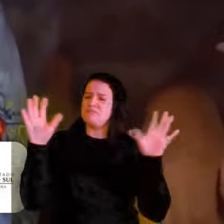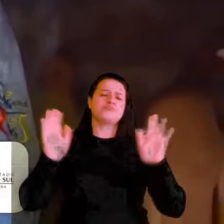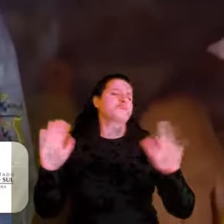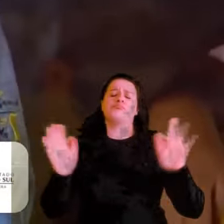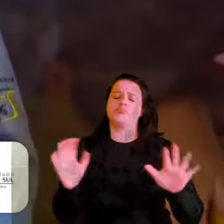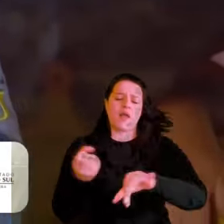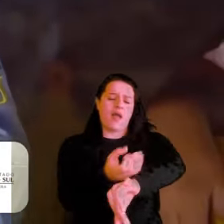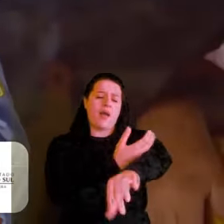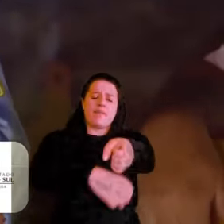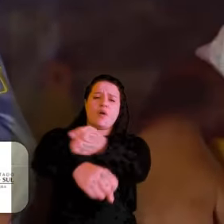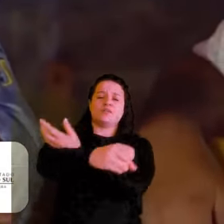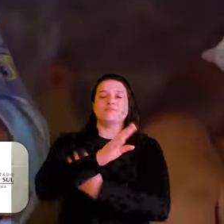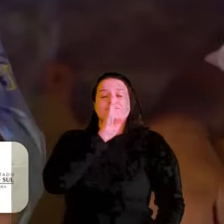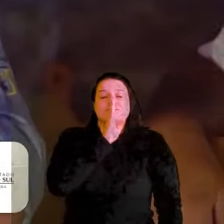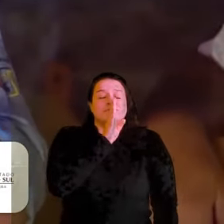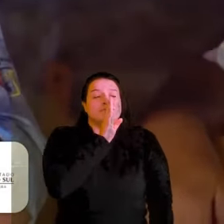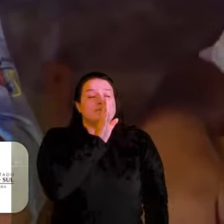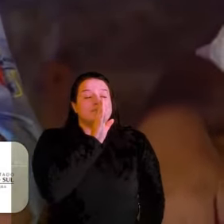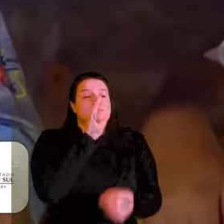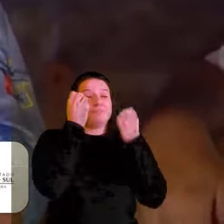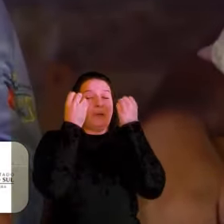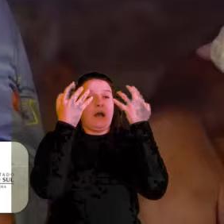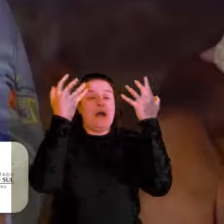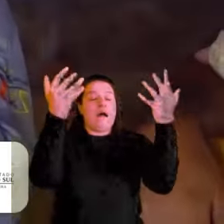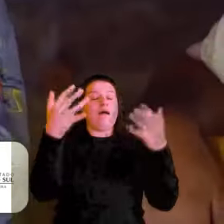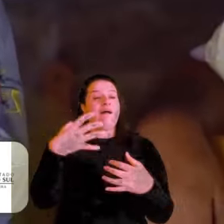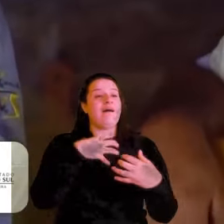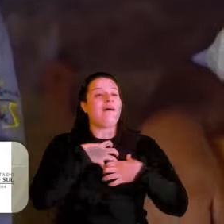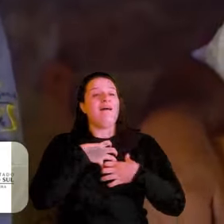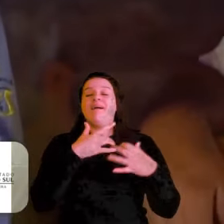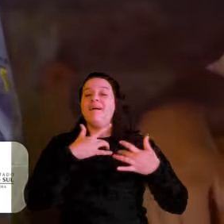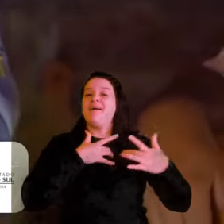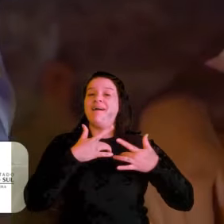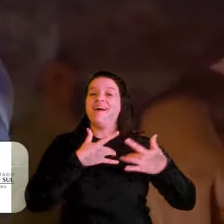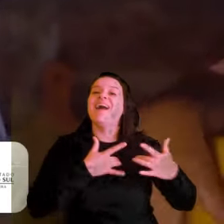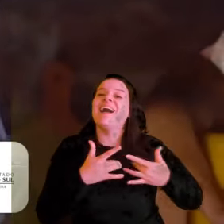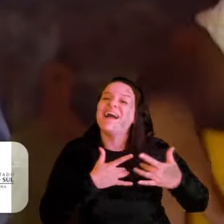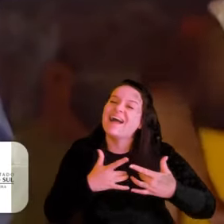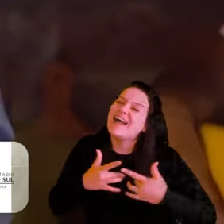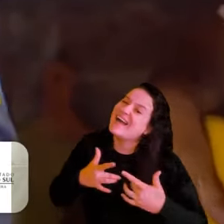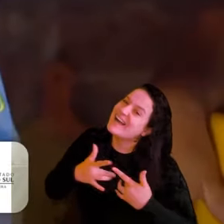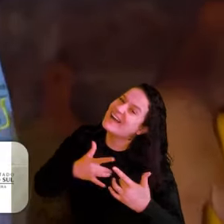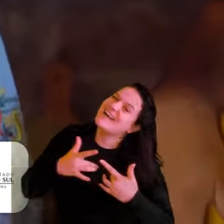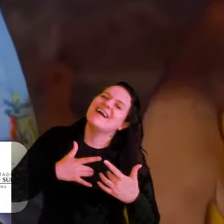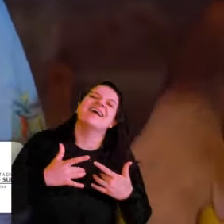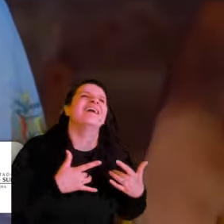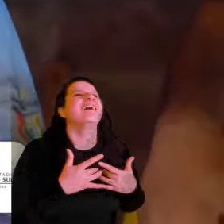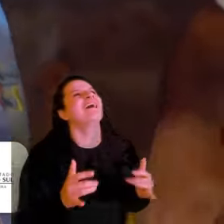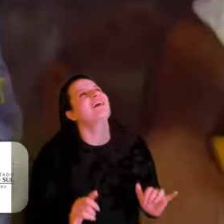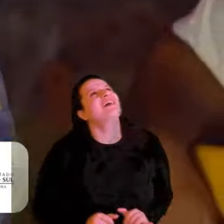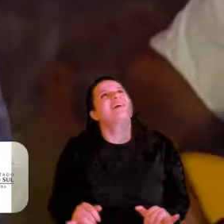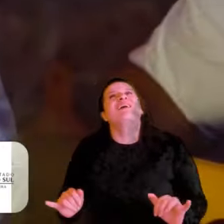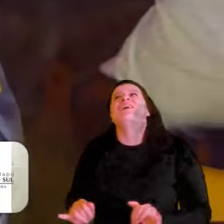meu jeito, se a emoção me calar, pois só aqui dentro do peito bate o coração